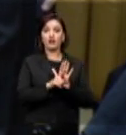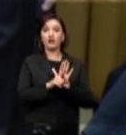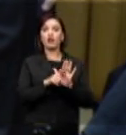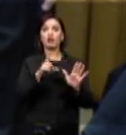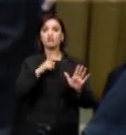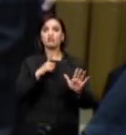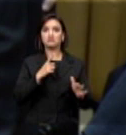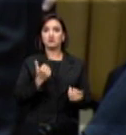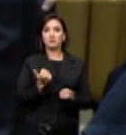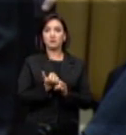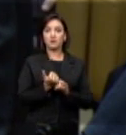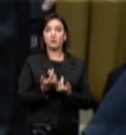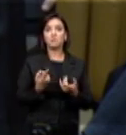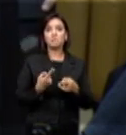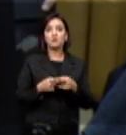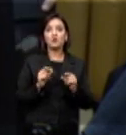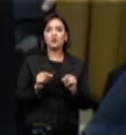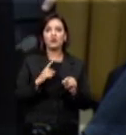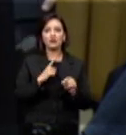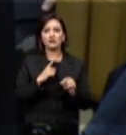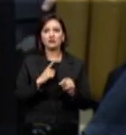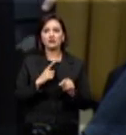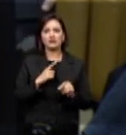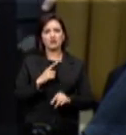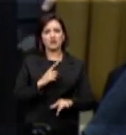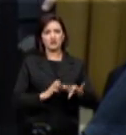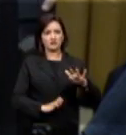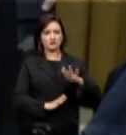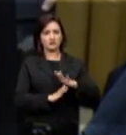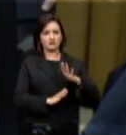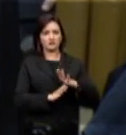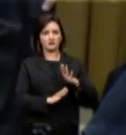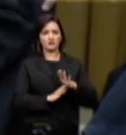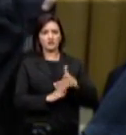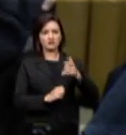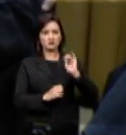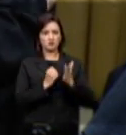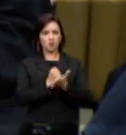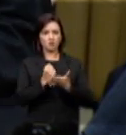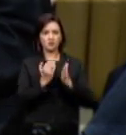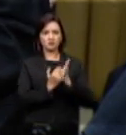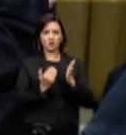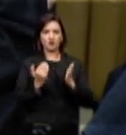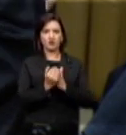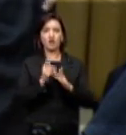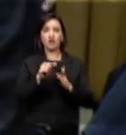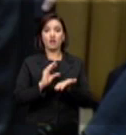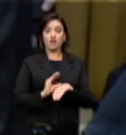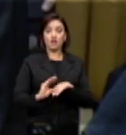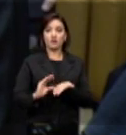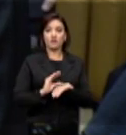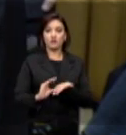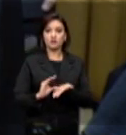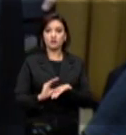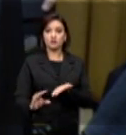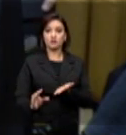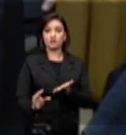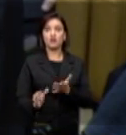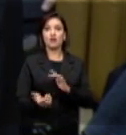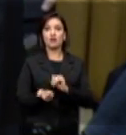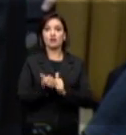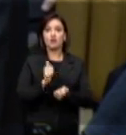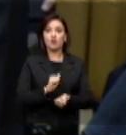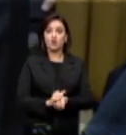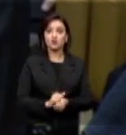porque uma das condicionantes impostas à concessionária naquela prorrogação é de investir na adequação da rede